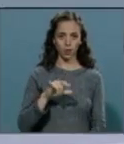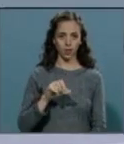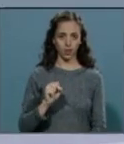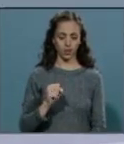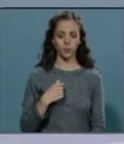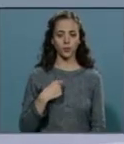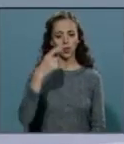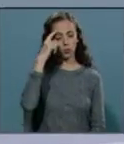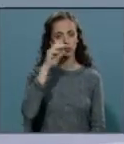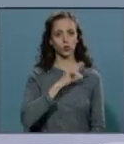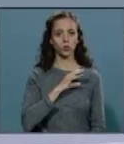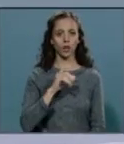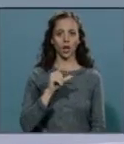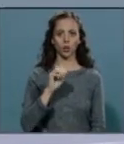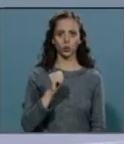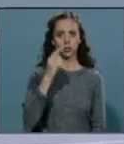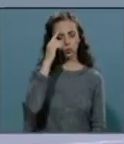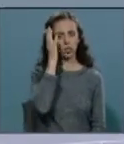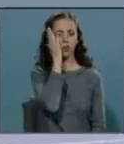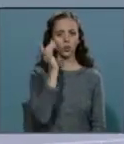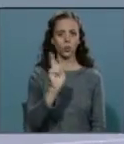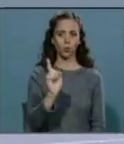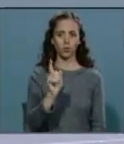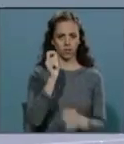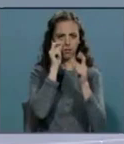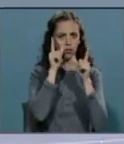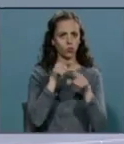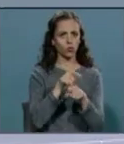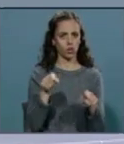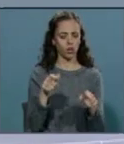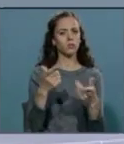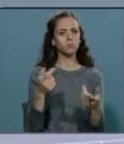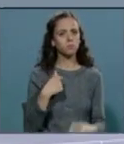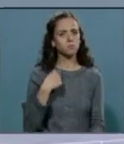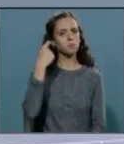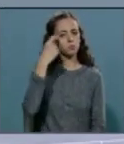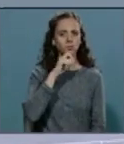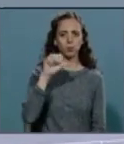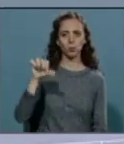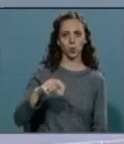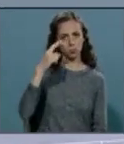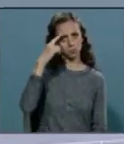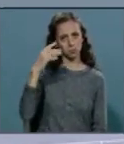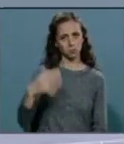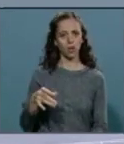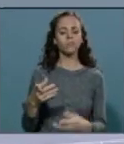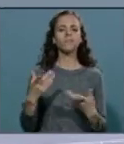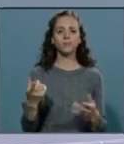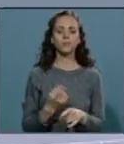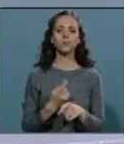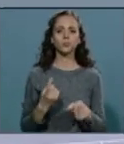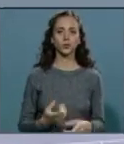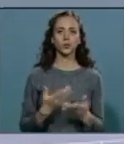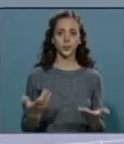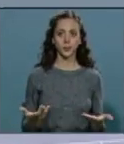pense que o senhor carlos pereira não estava a dormir estava acordado e portanto se calhar pensa pior é porque